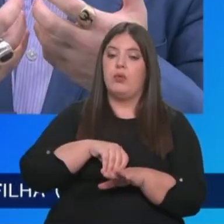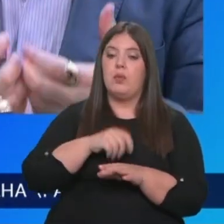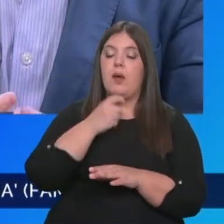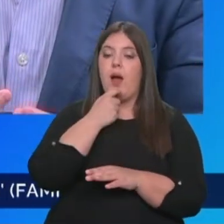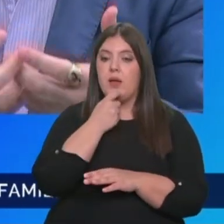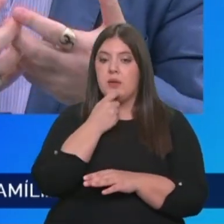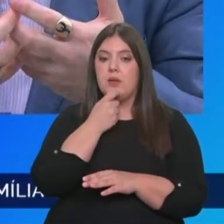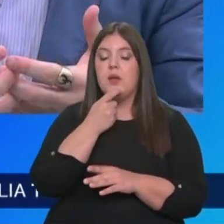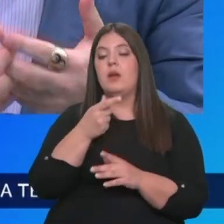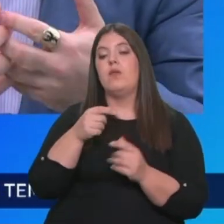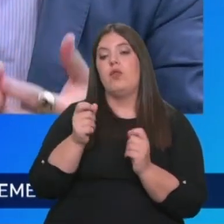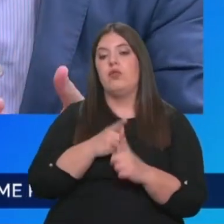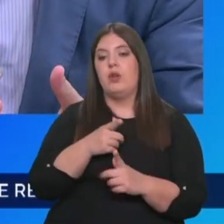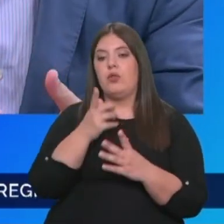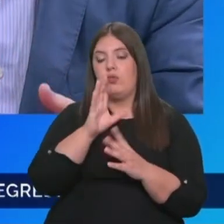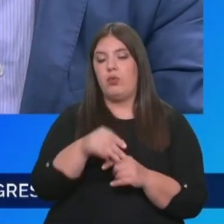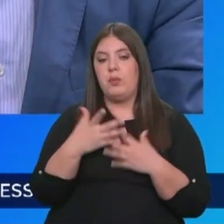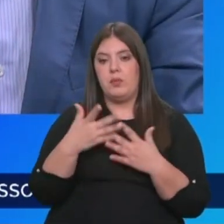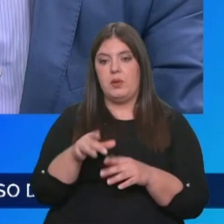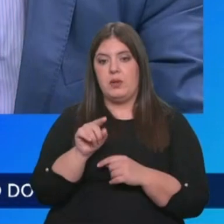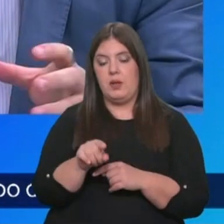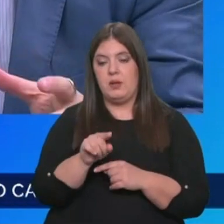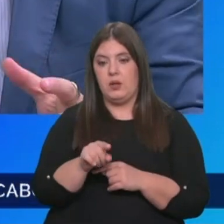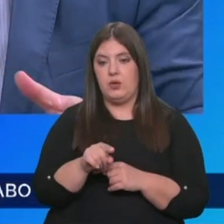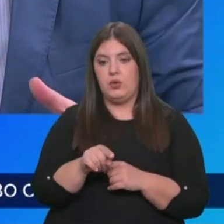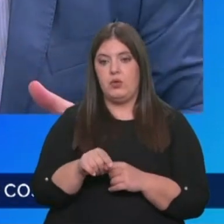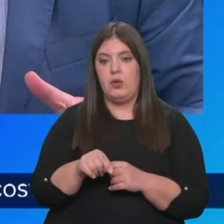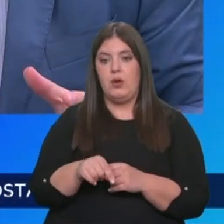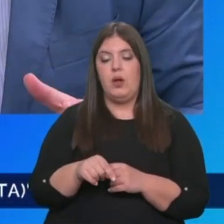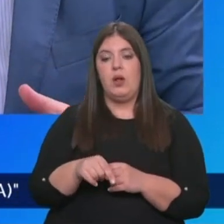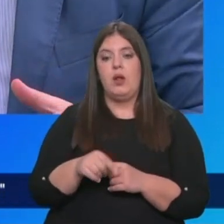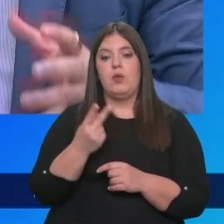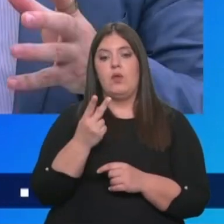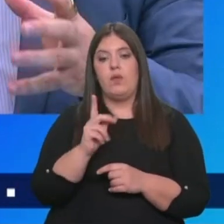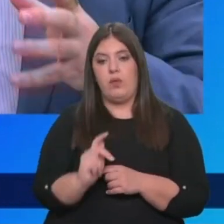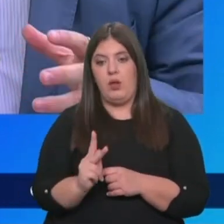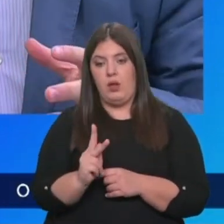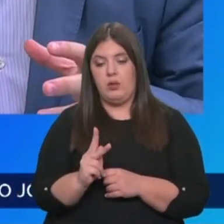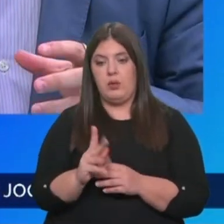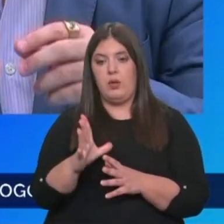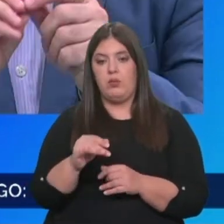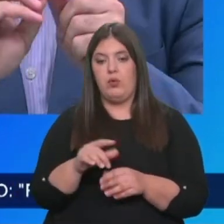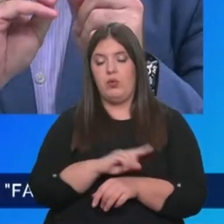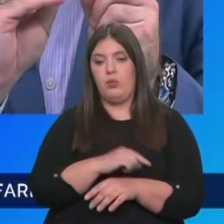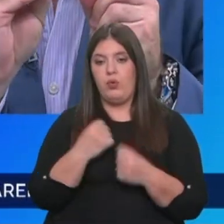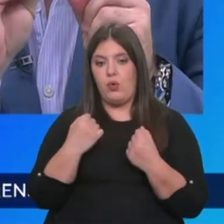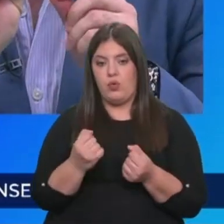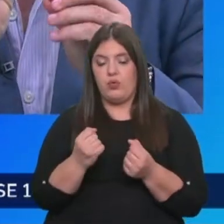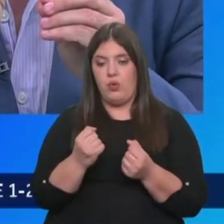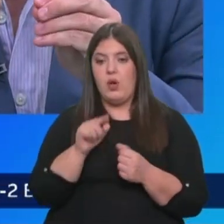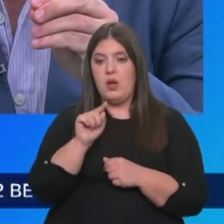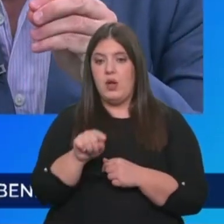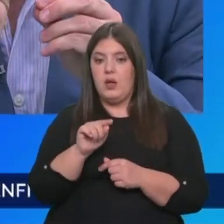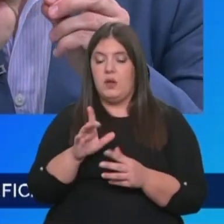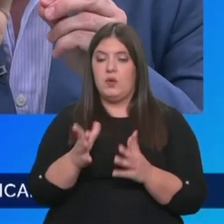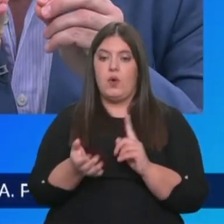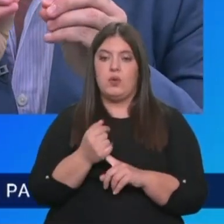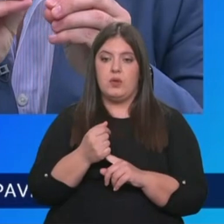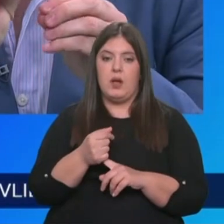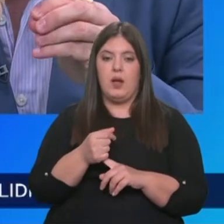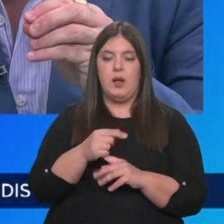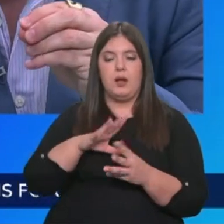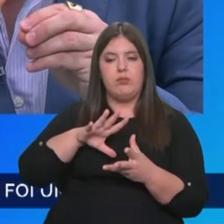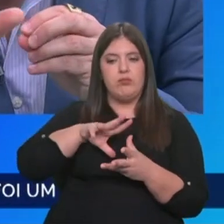forem estrelas muito maciças, em que a dose de ultravioleta é muito, muito poderoso, então isso consegue